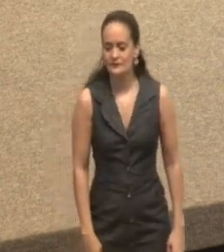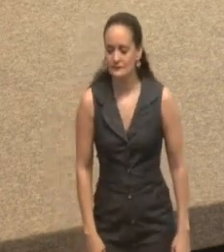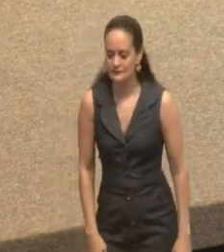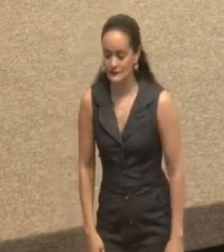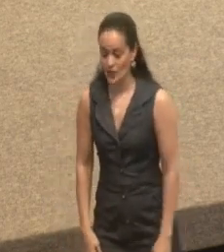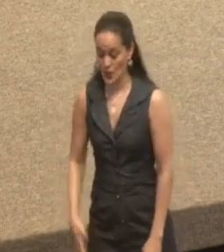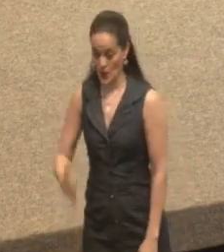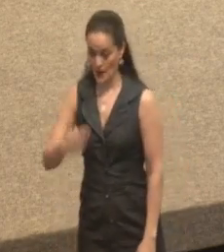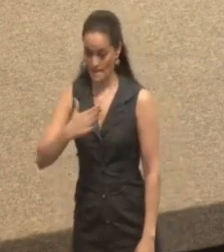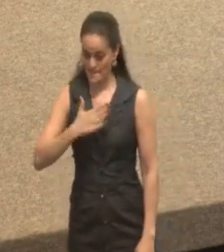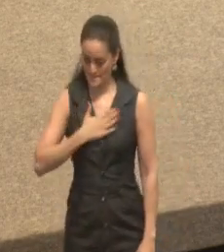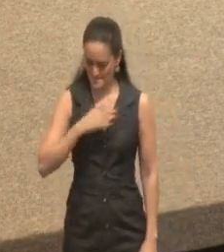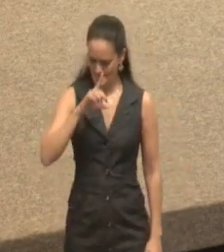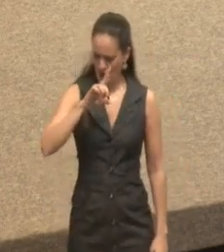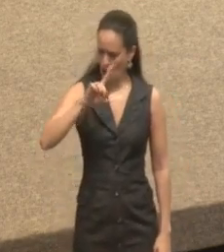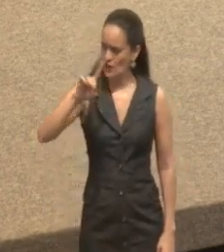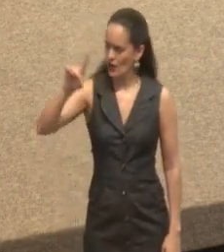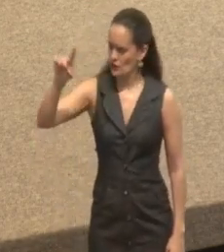meu Deus,